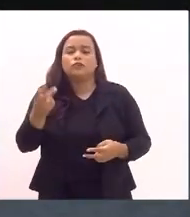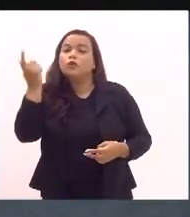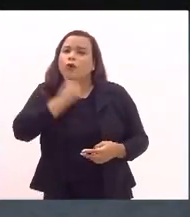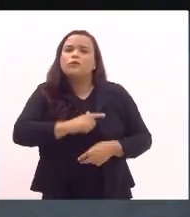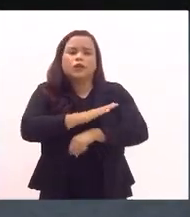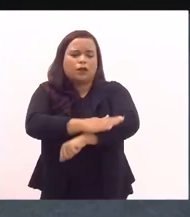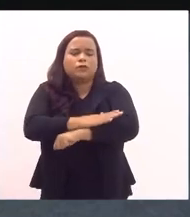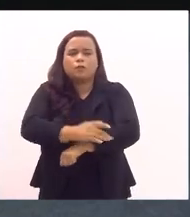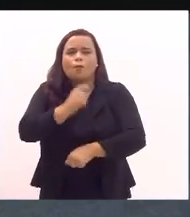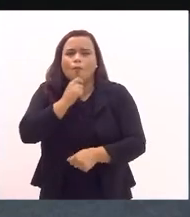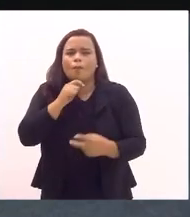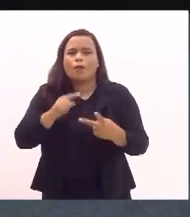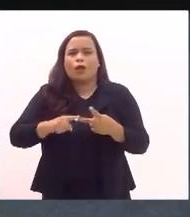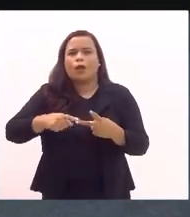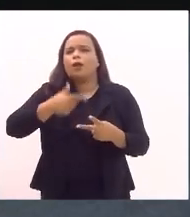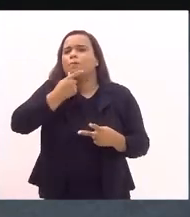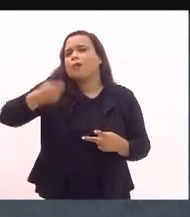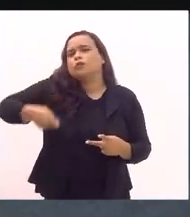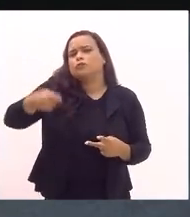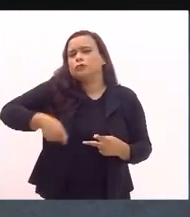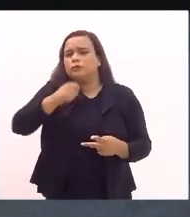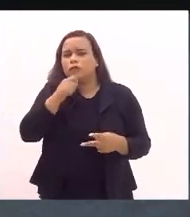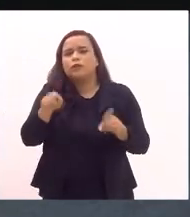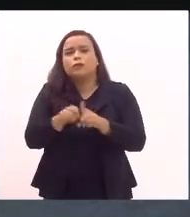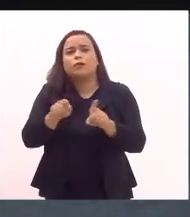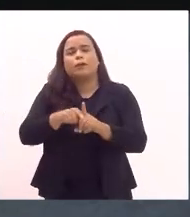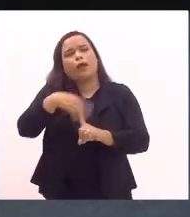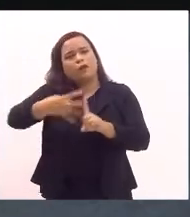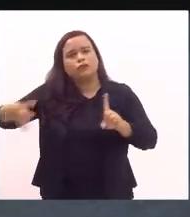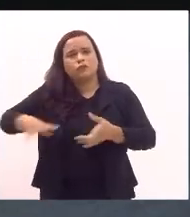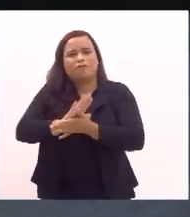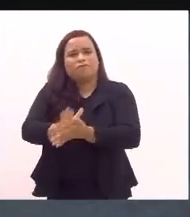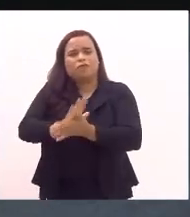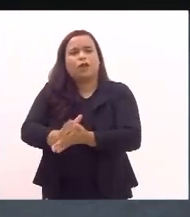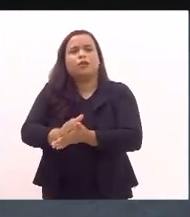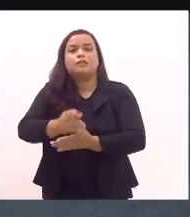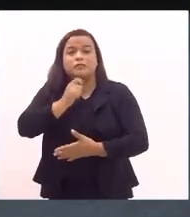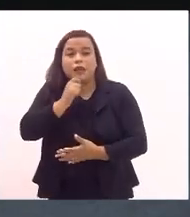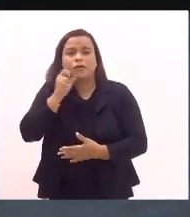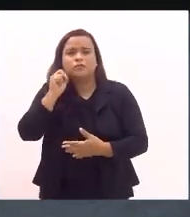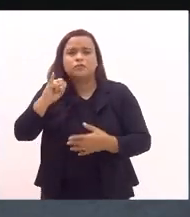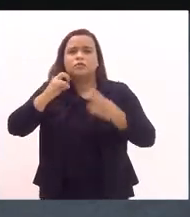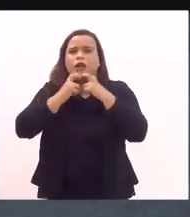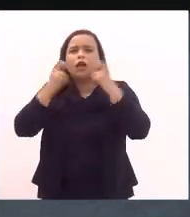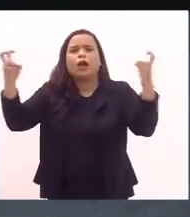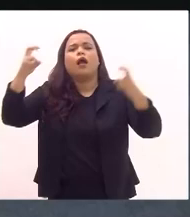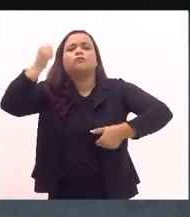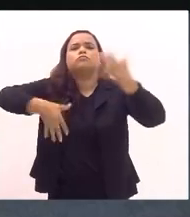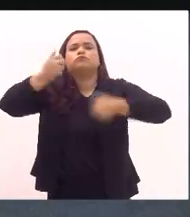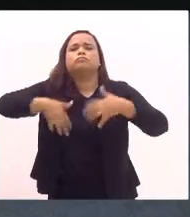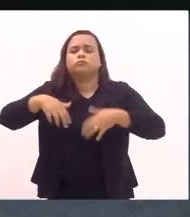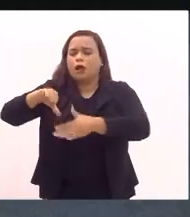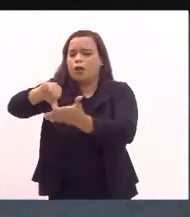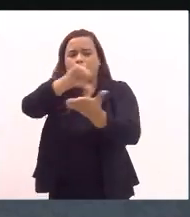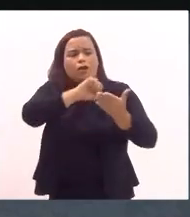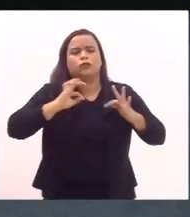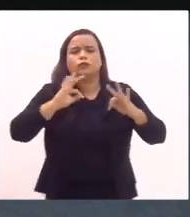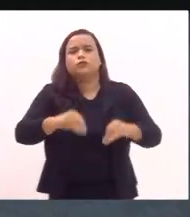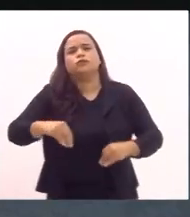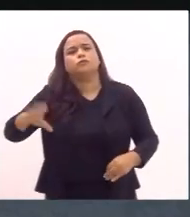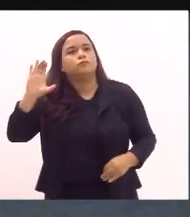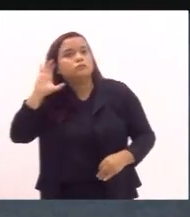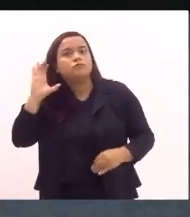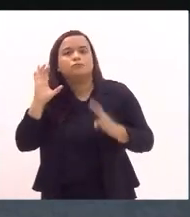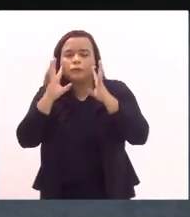machismo e LGBT fobia quando as expressões culturais destes setores foram ouvidas tanto o parecia